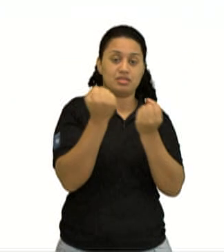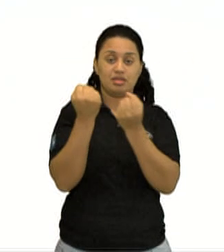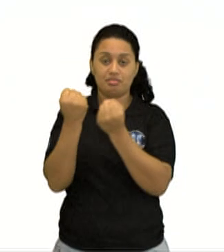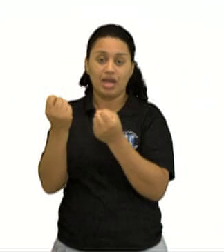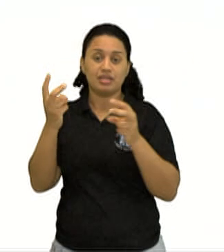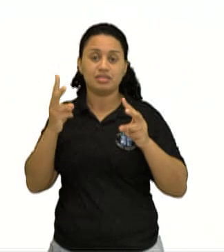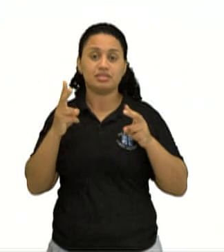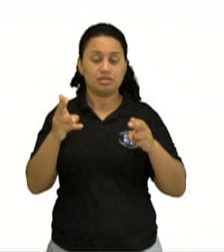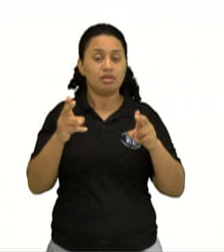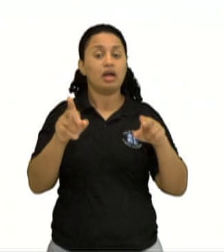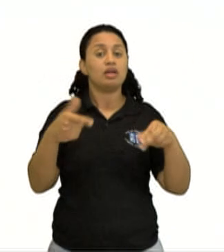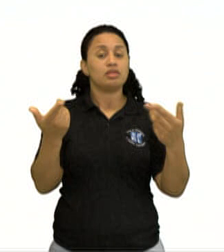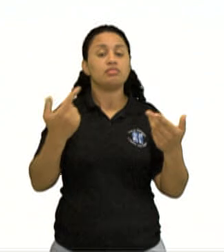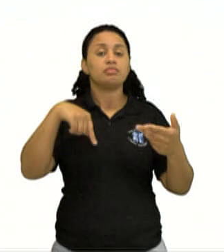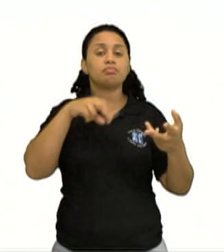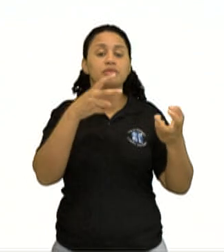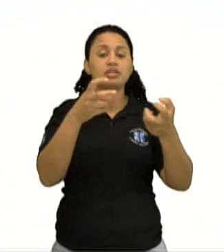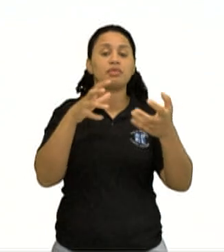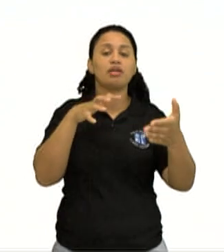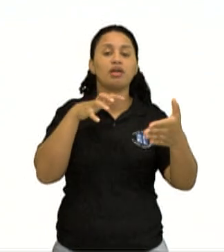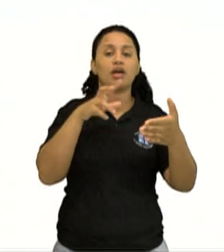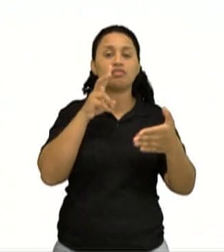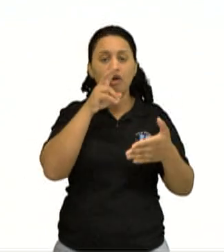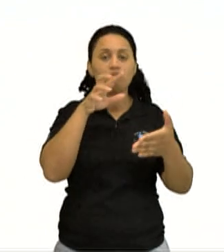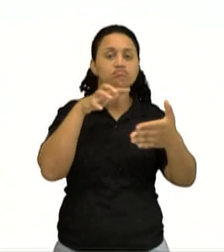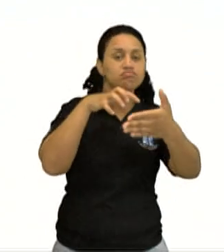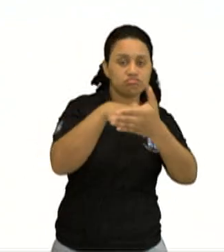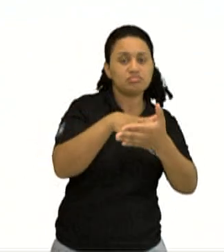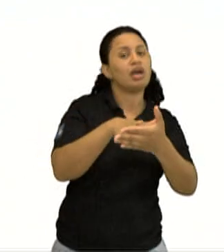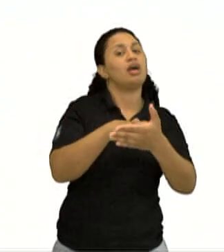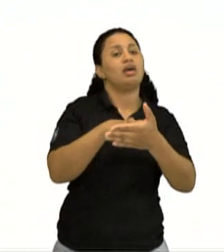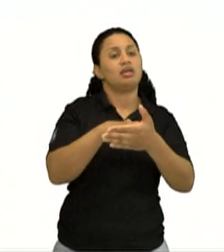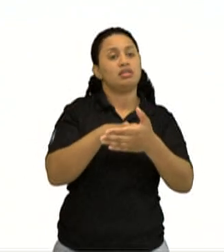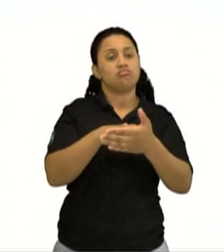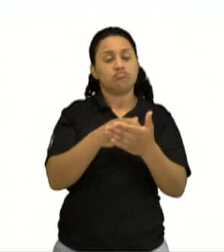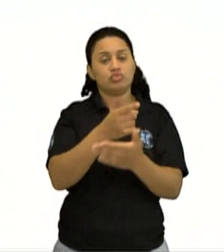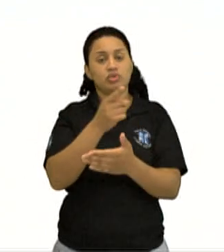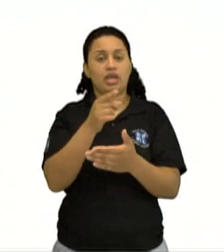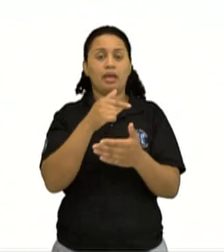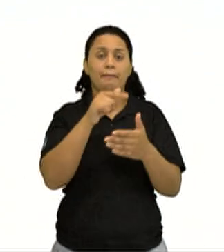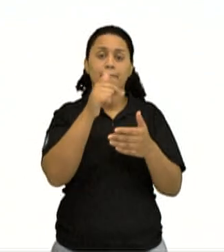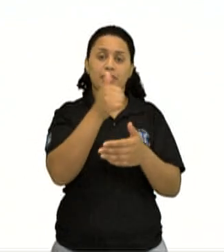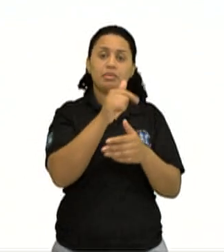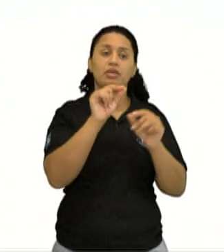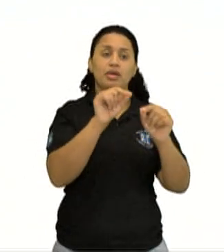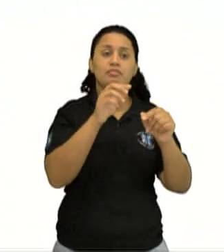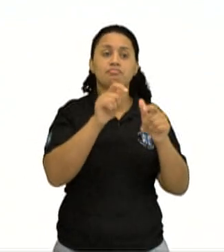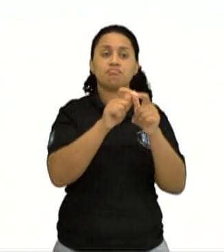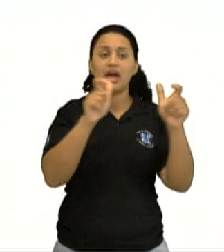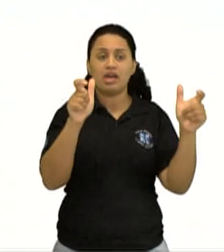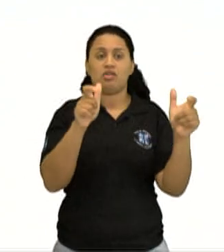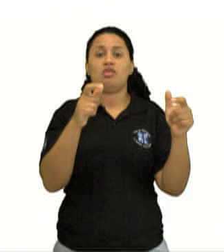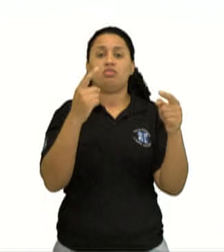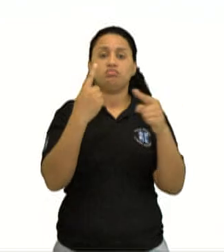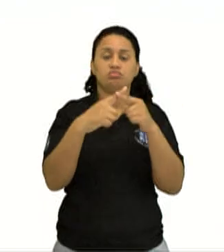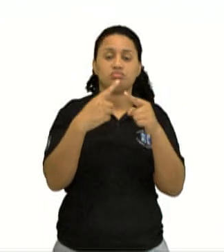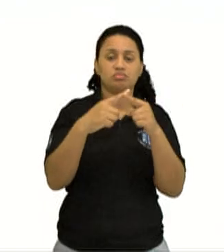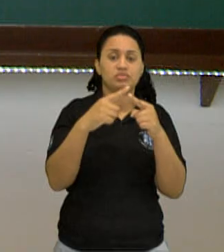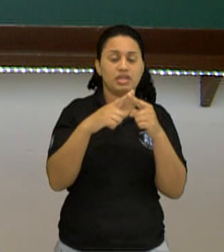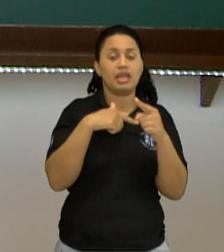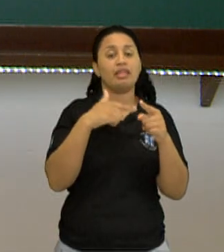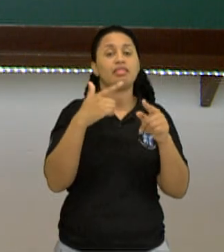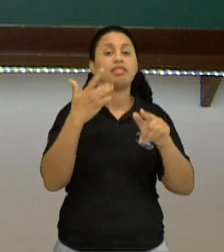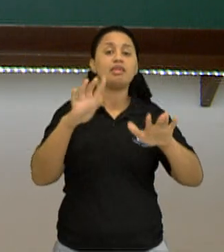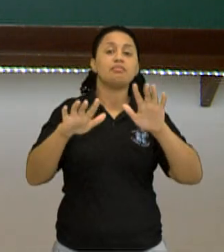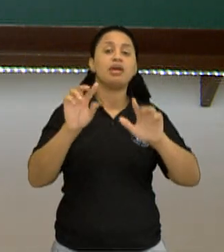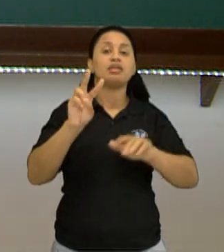podemos perceber que a força de impacto na segunda situação é maior, pois a quantidade de movimento é diretamente proporcional à